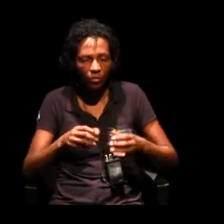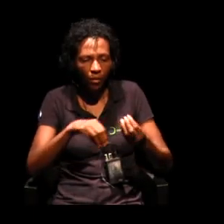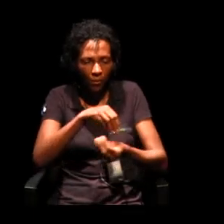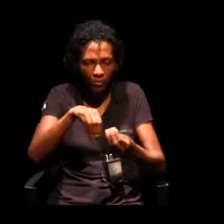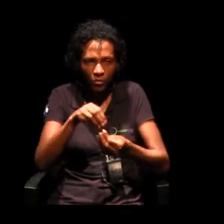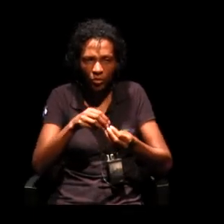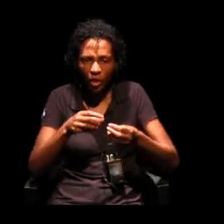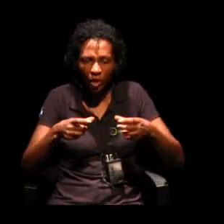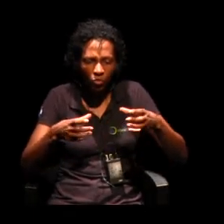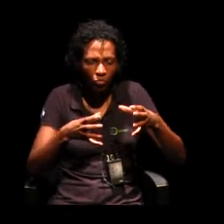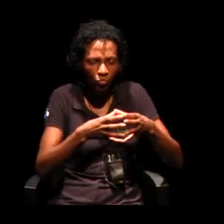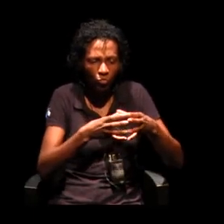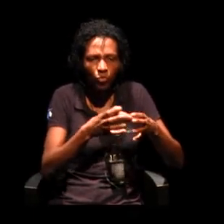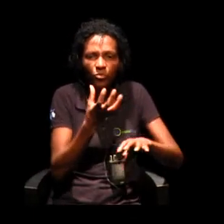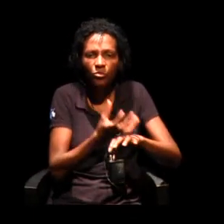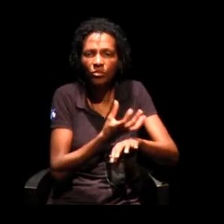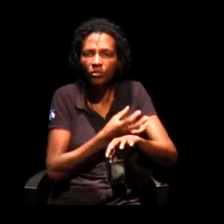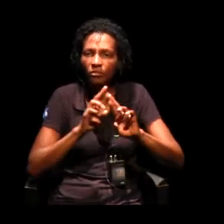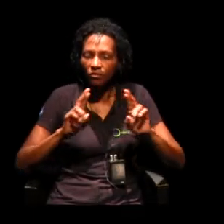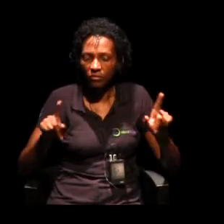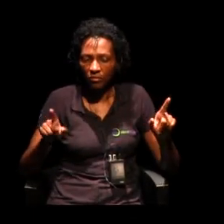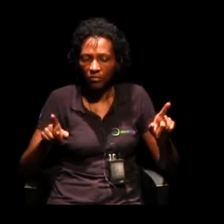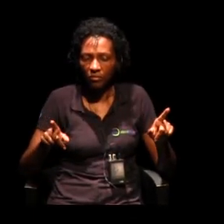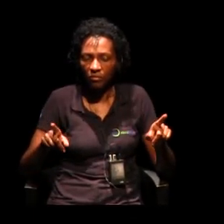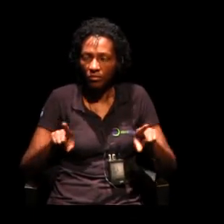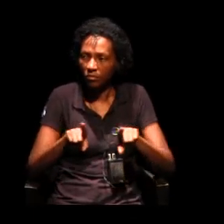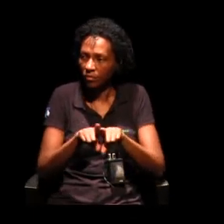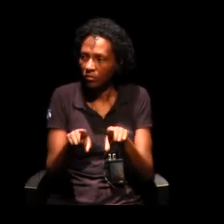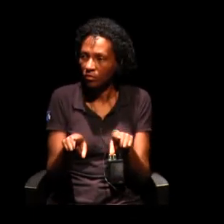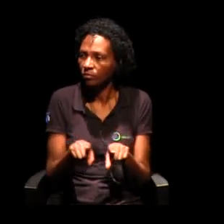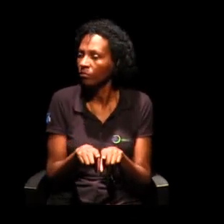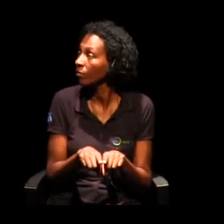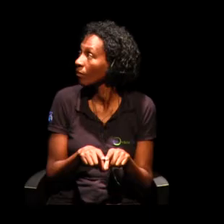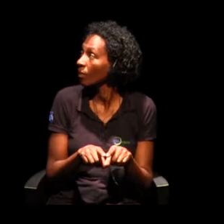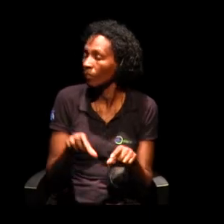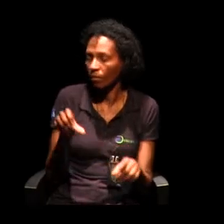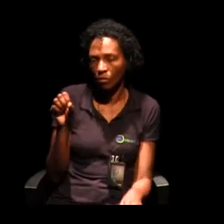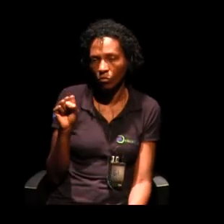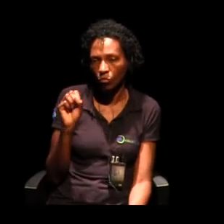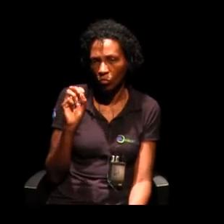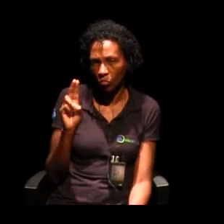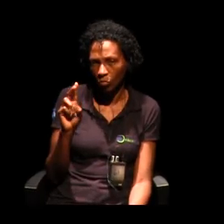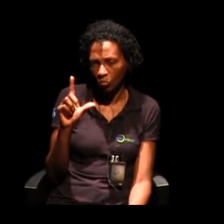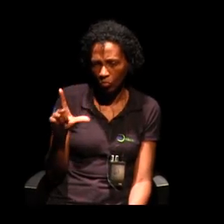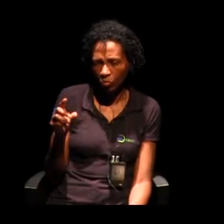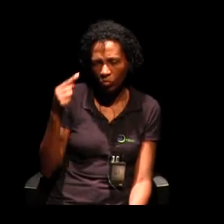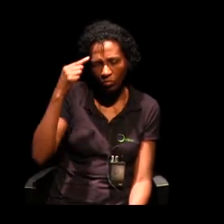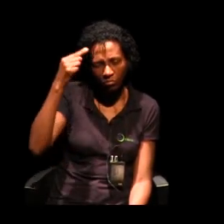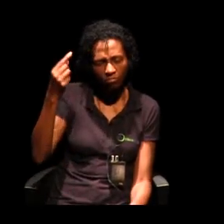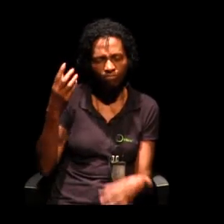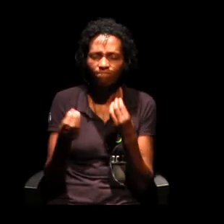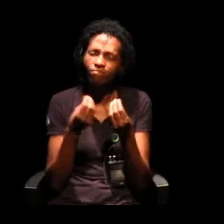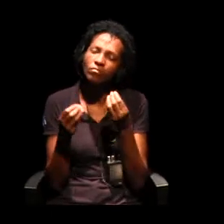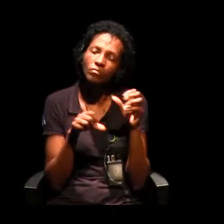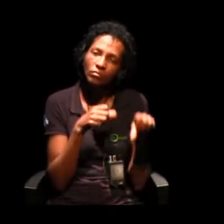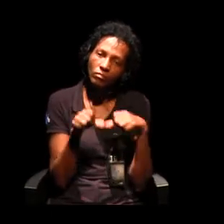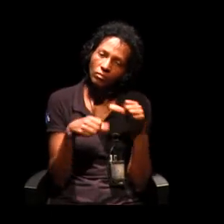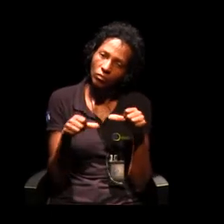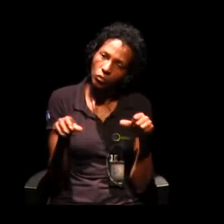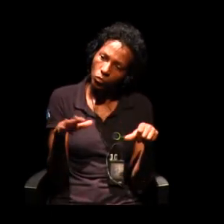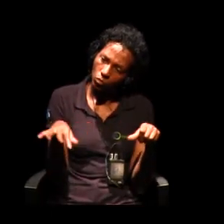cores, ou seja, com outras espécies. E depois, na porção sul, estamos